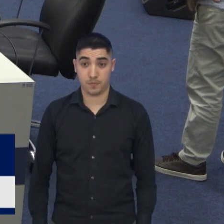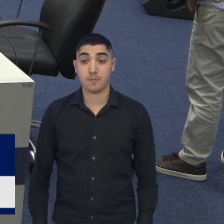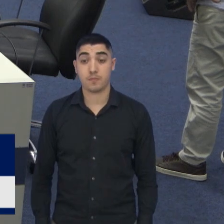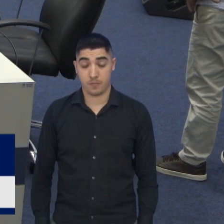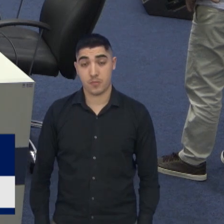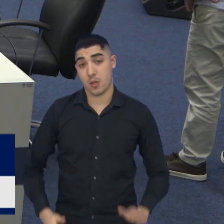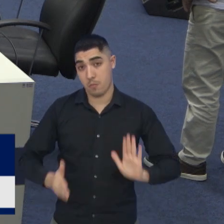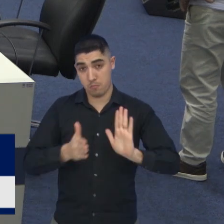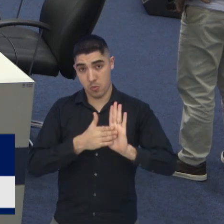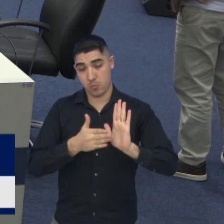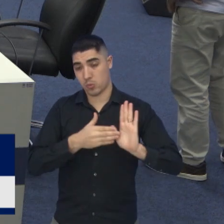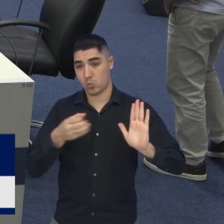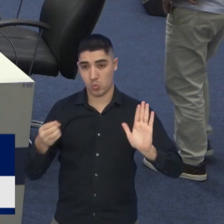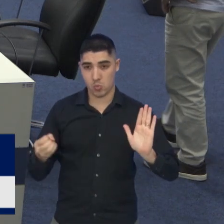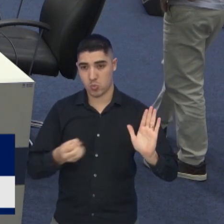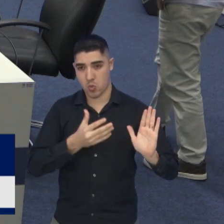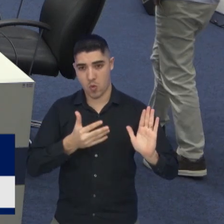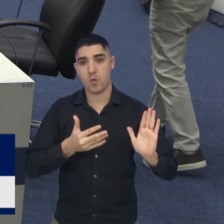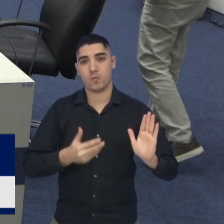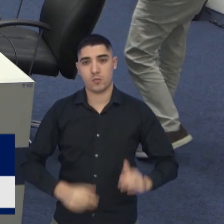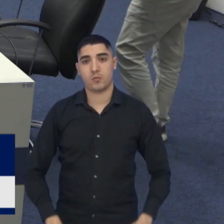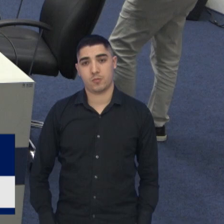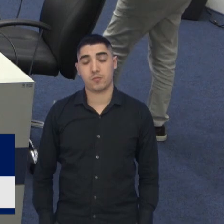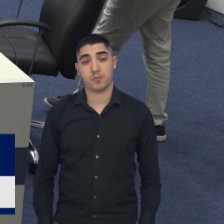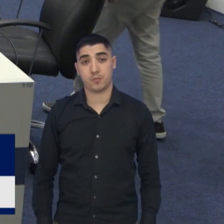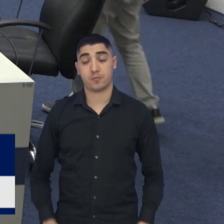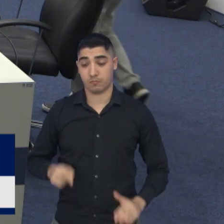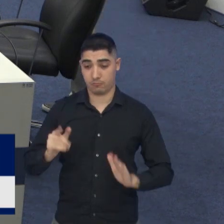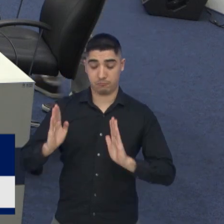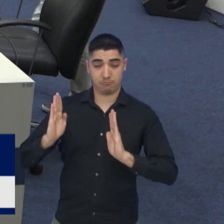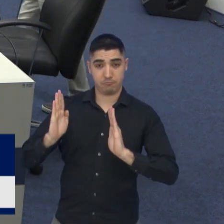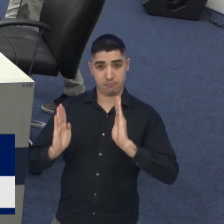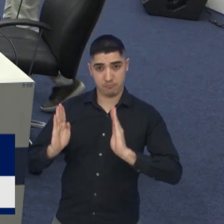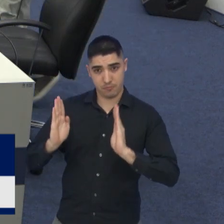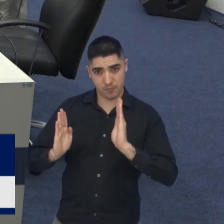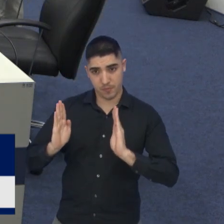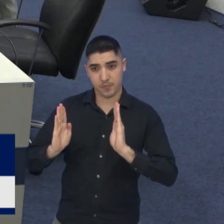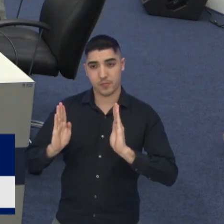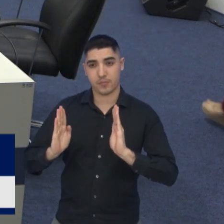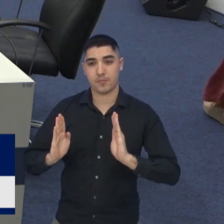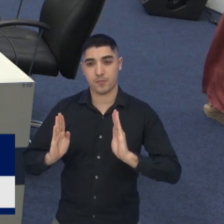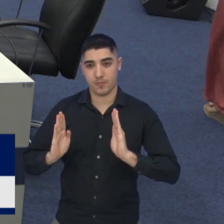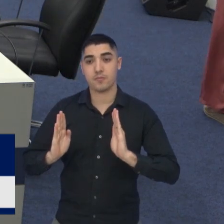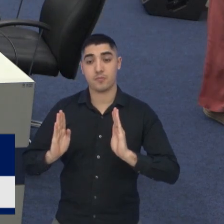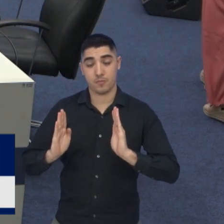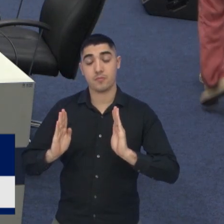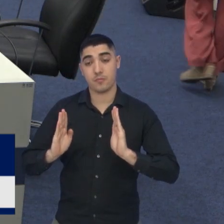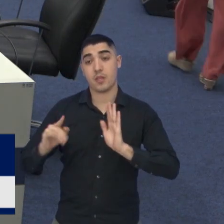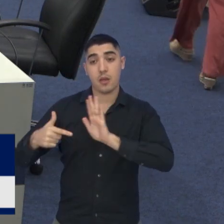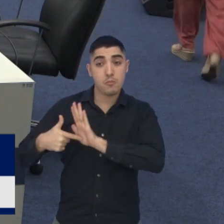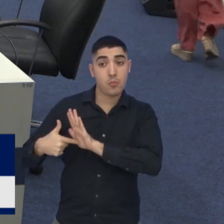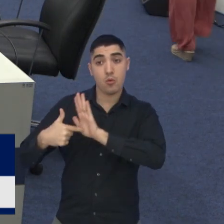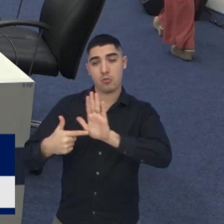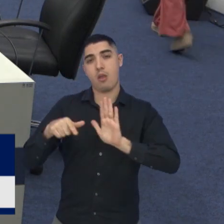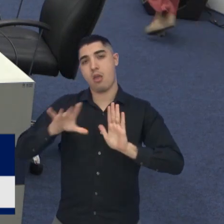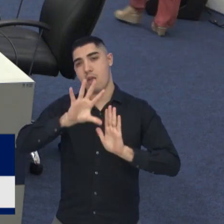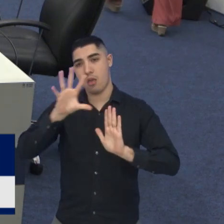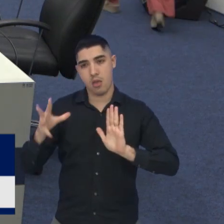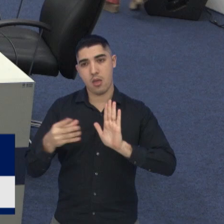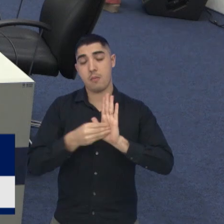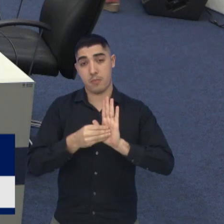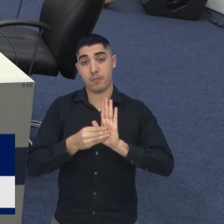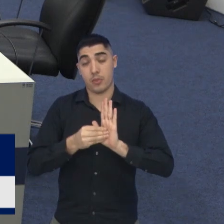Proposituras novas. Término do prazo para apresentação de emendas.